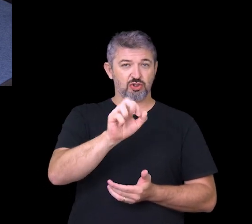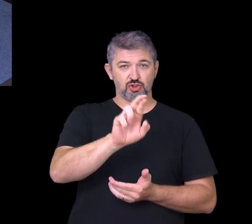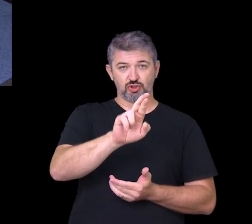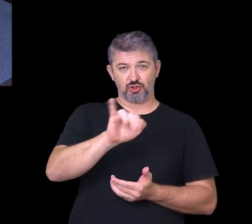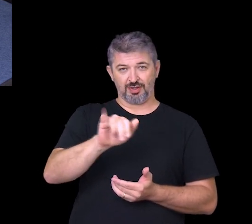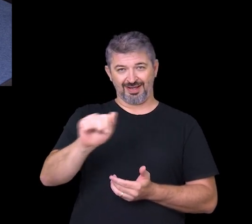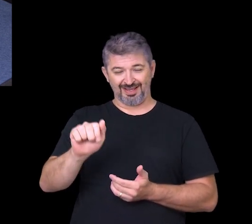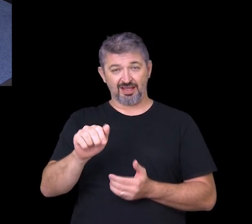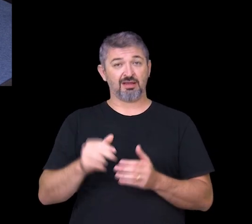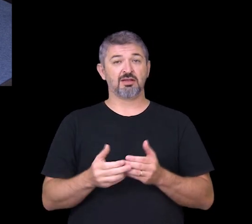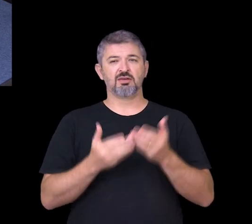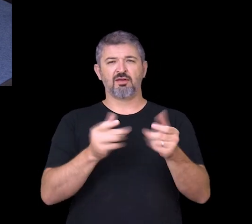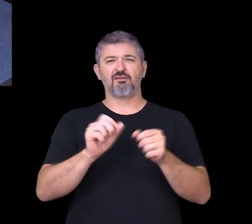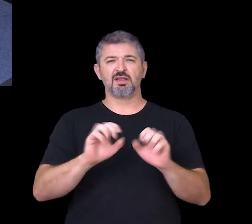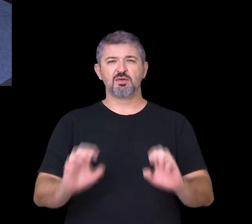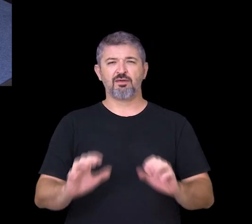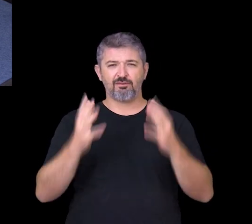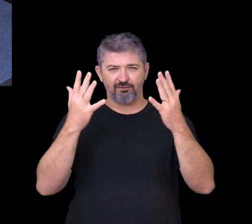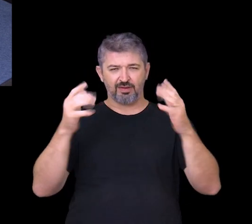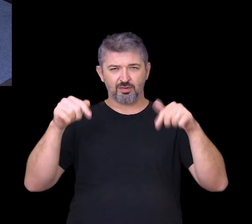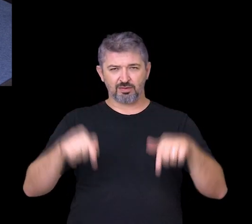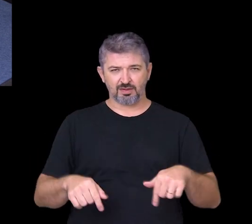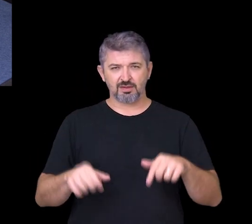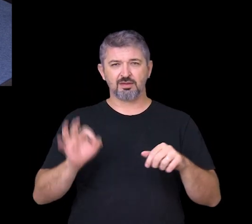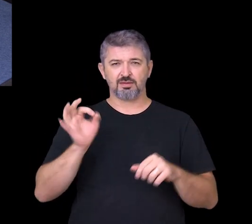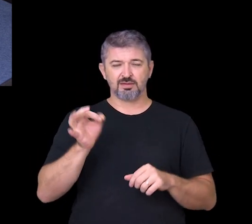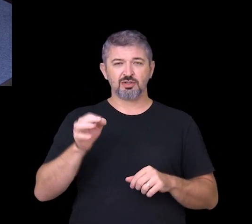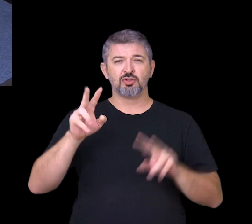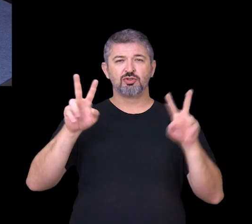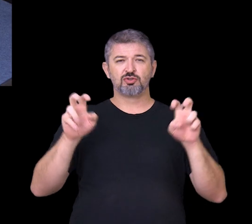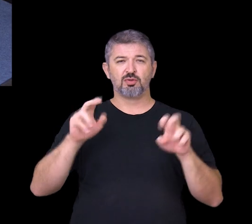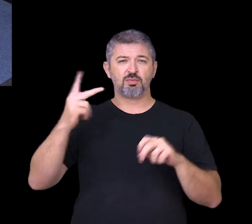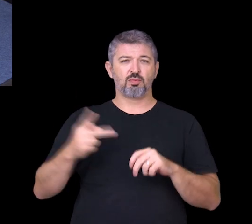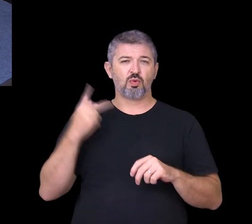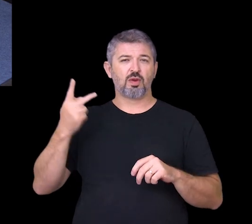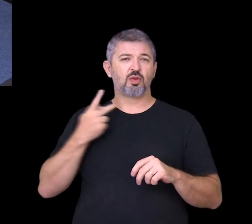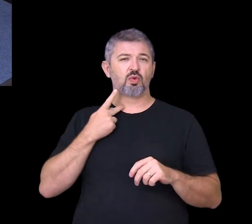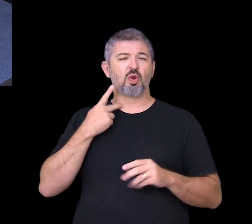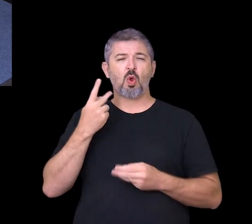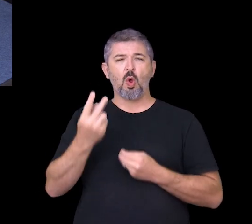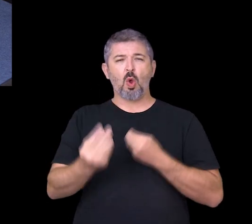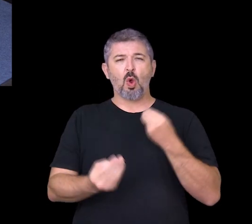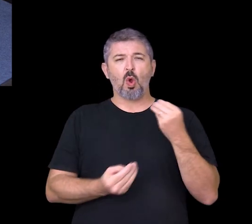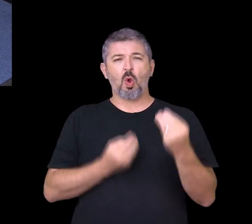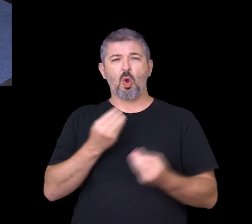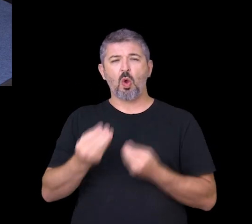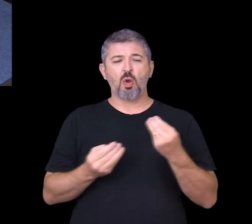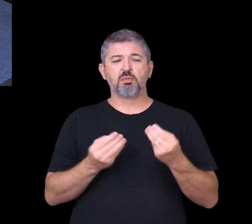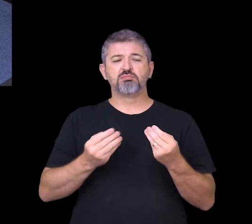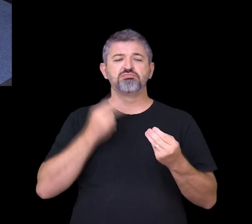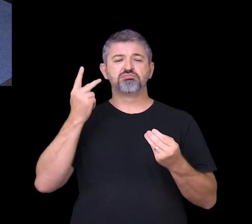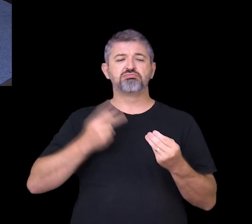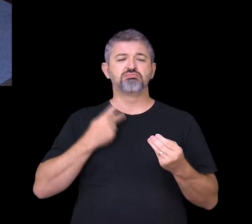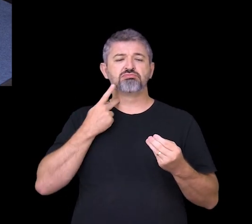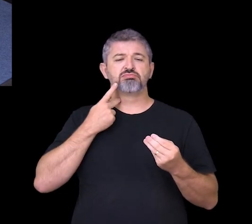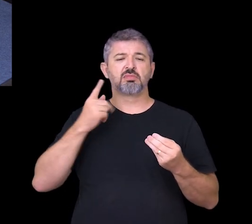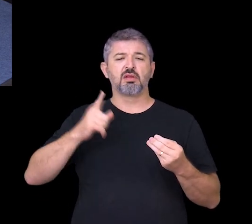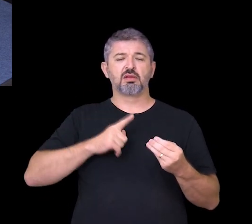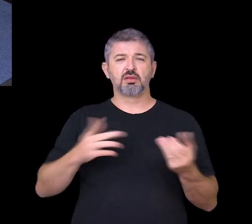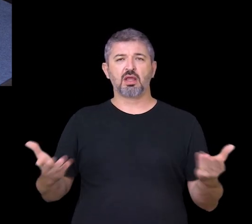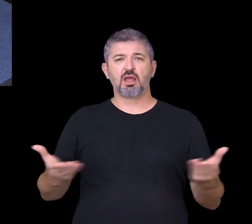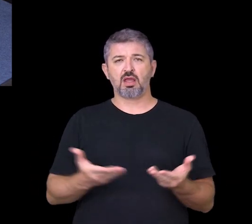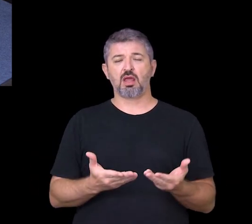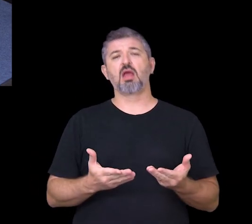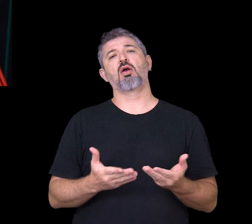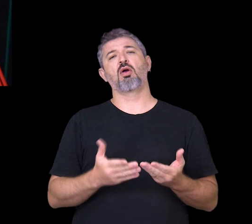deputada Soraya, a senhora que promoveu um evento aqui sobre as procuradoras. De que forma as procuradorias